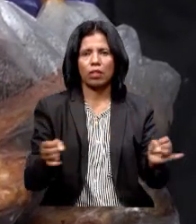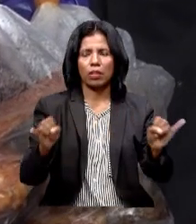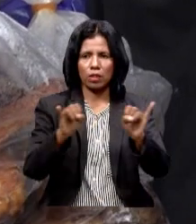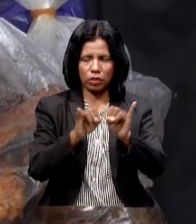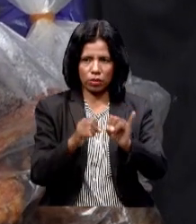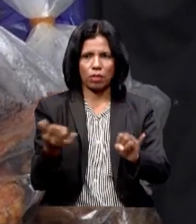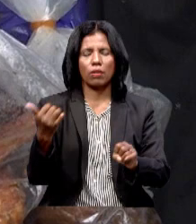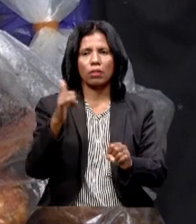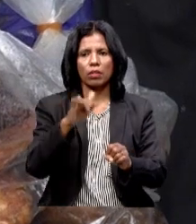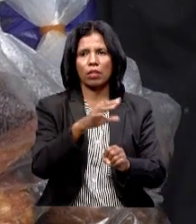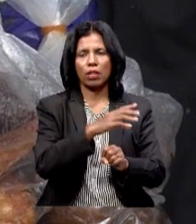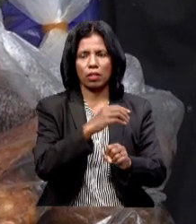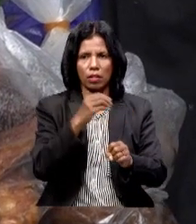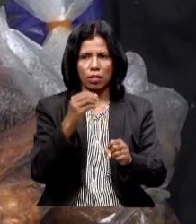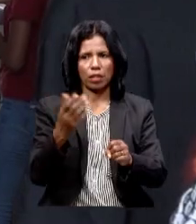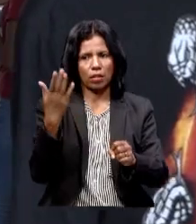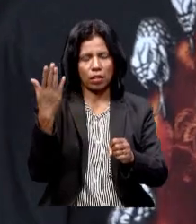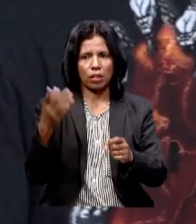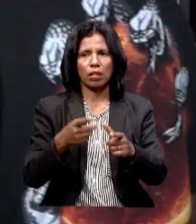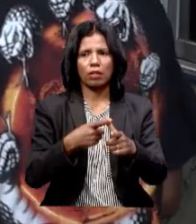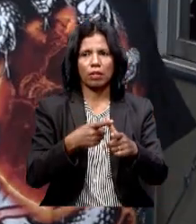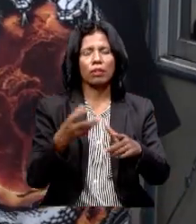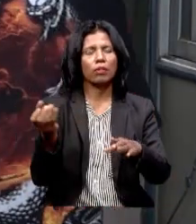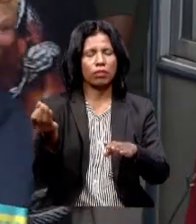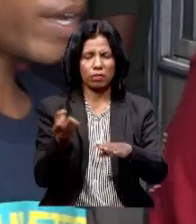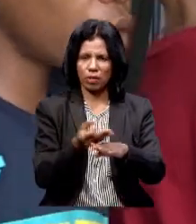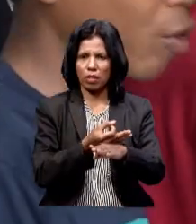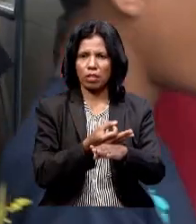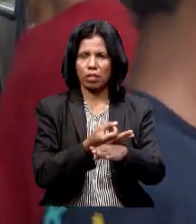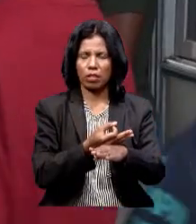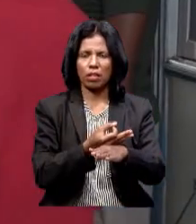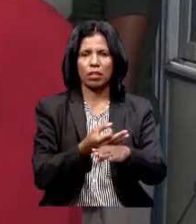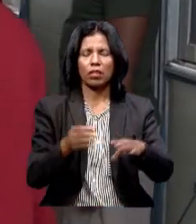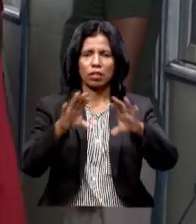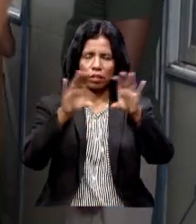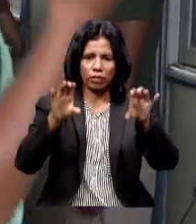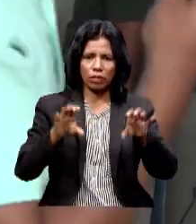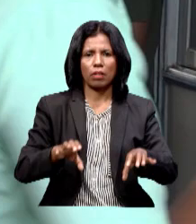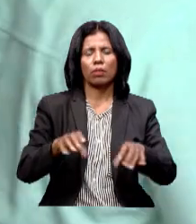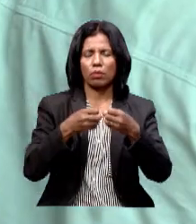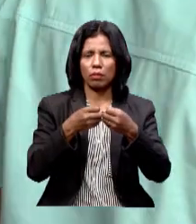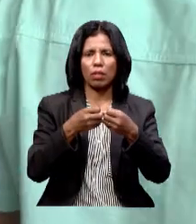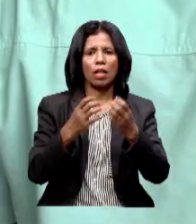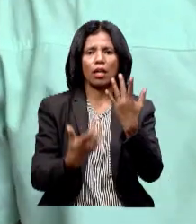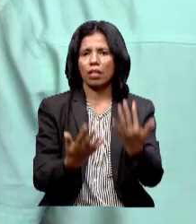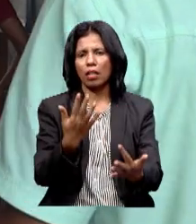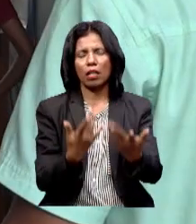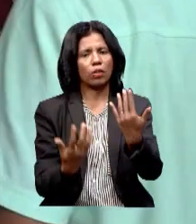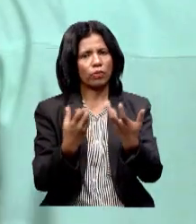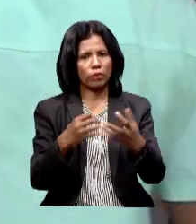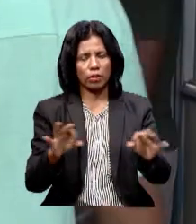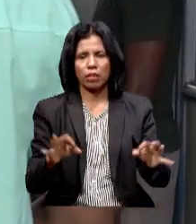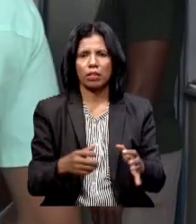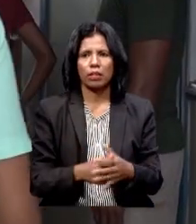para a parte de Iraque. Os documentos serão velados e vamos fazer bem a minha cara.